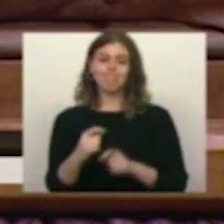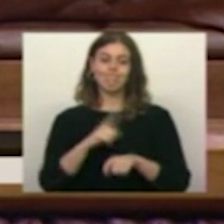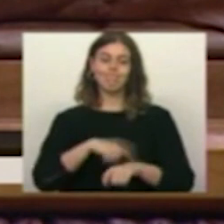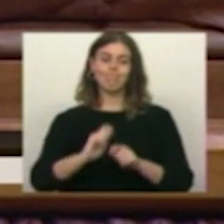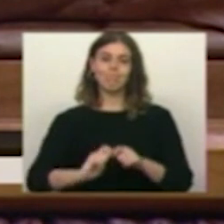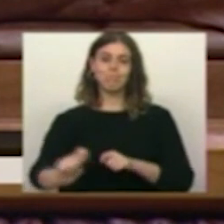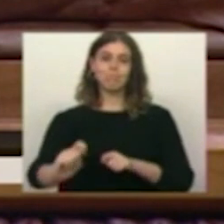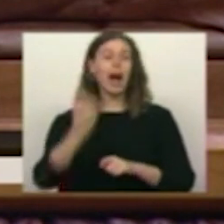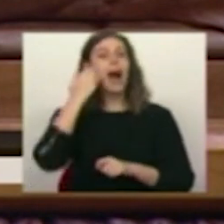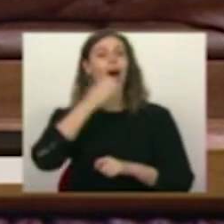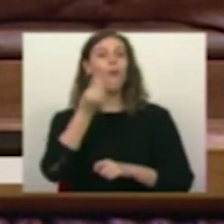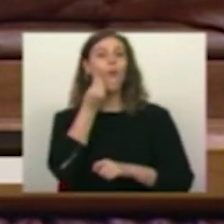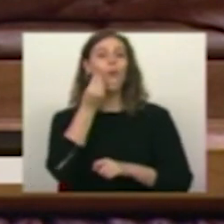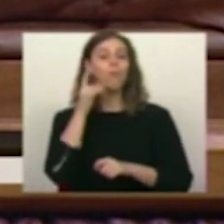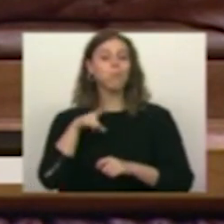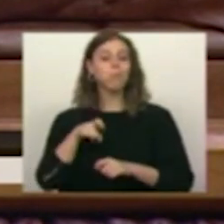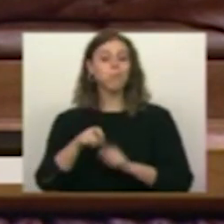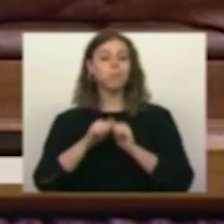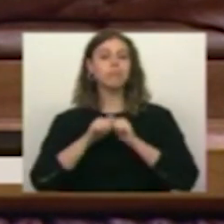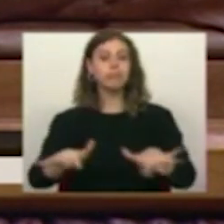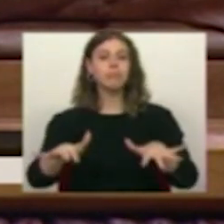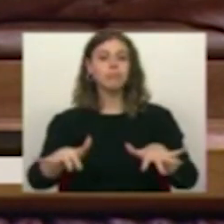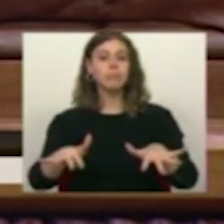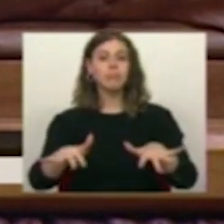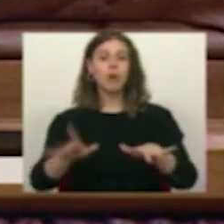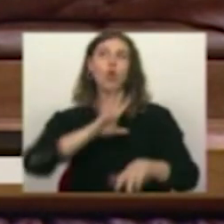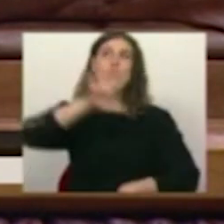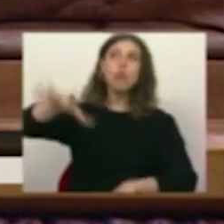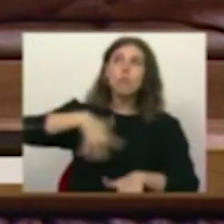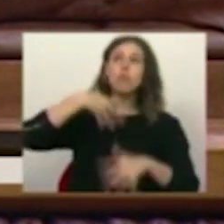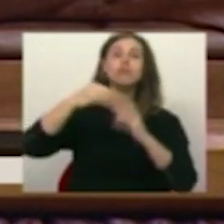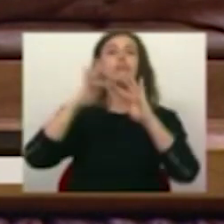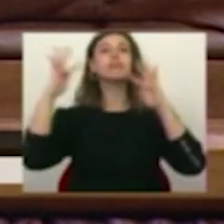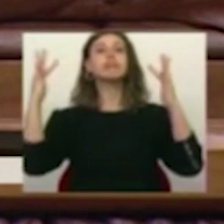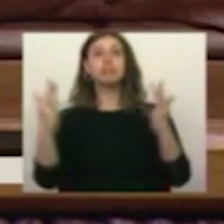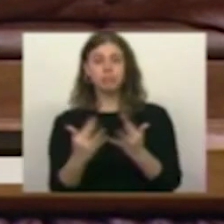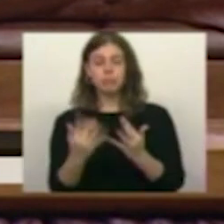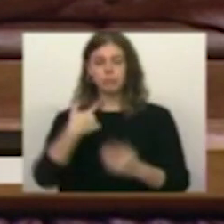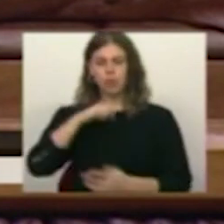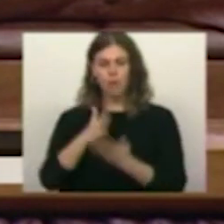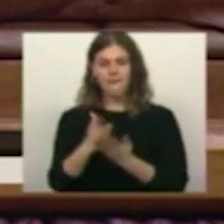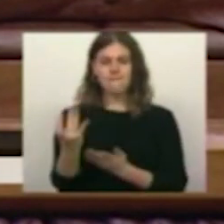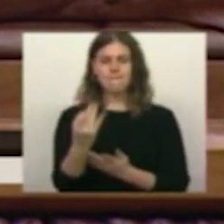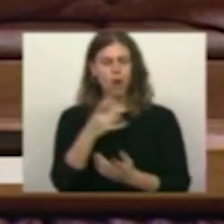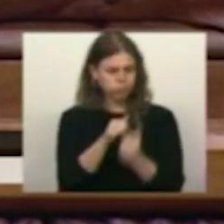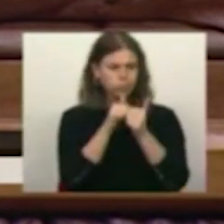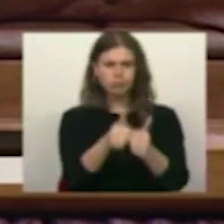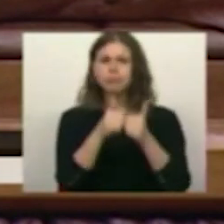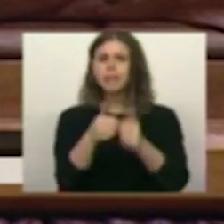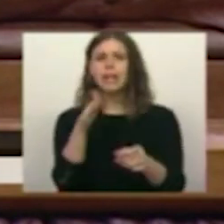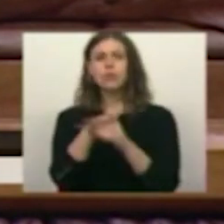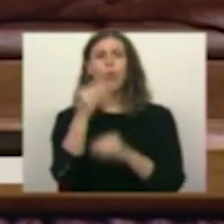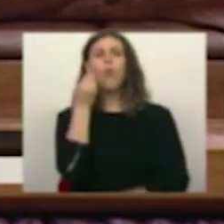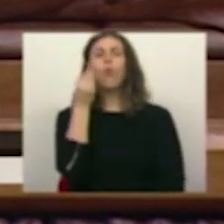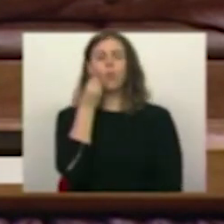duração e da gravidade do surto epidémico à escala global. Continuaremos, pois, a monitorizar a